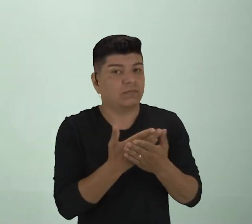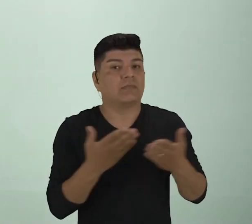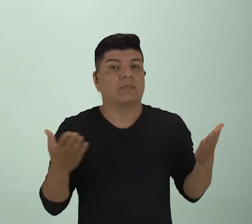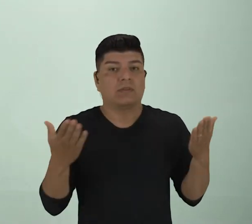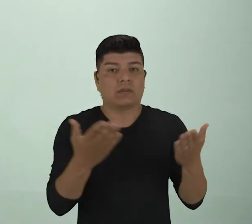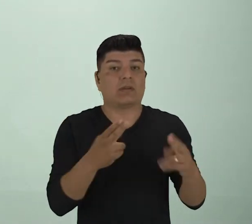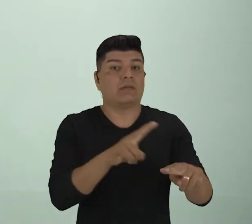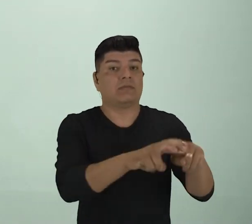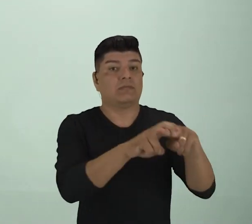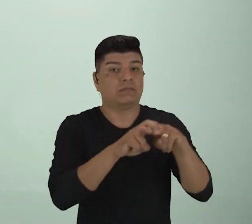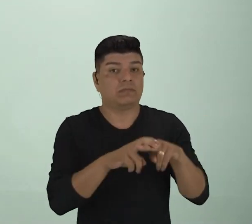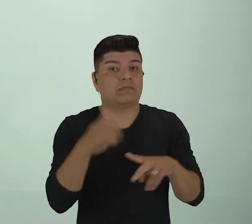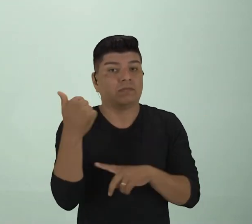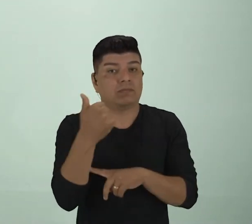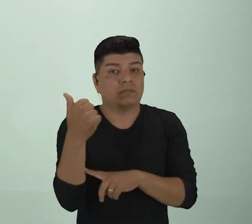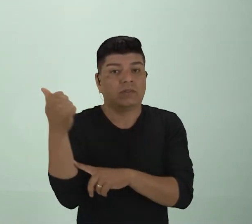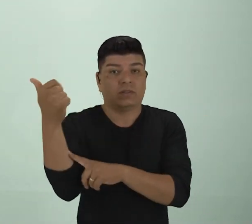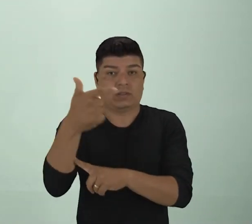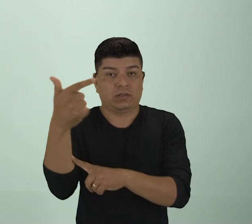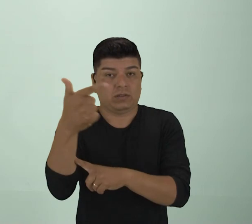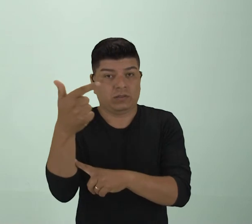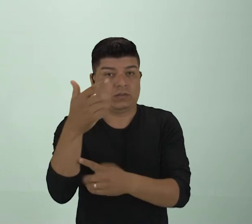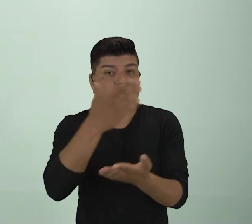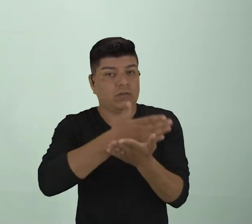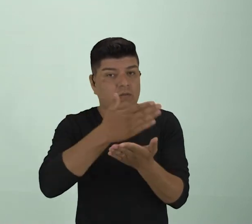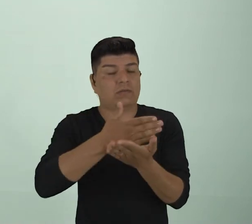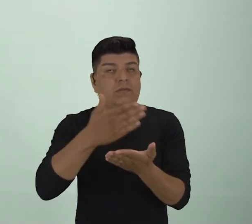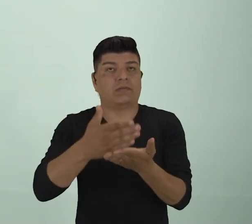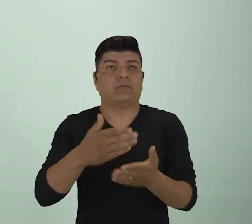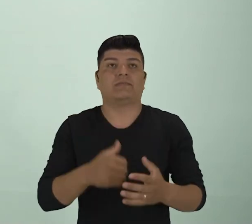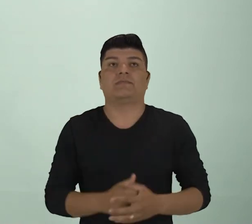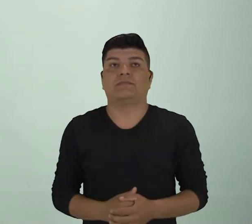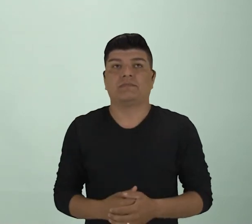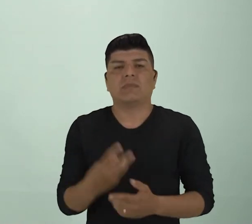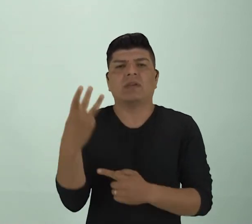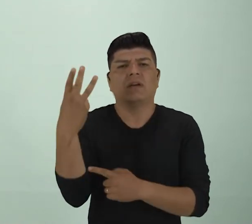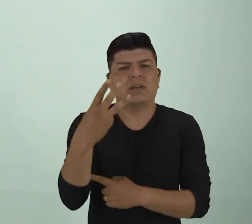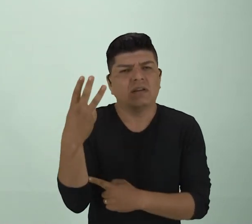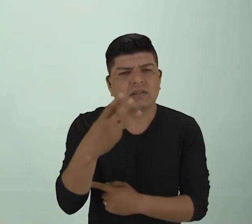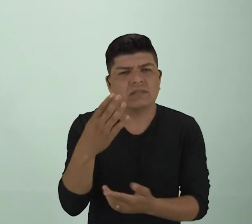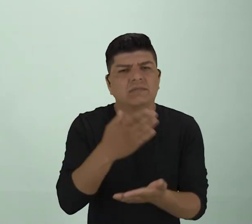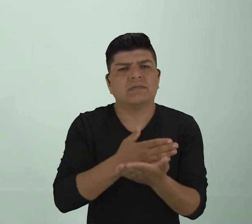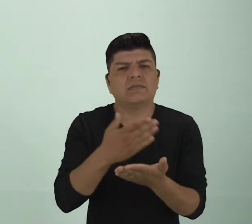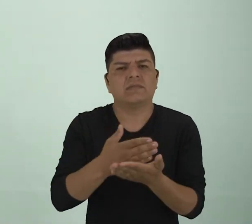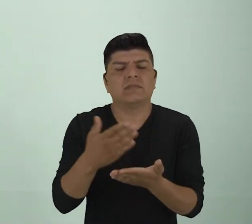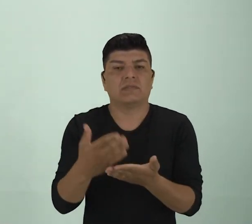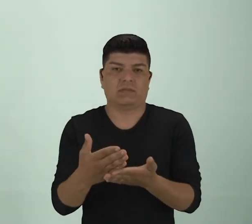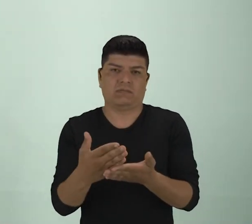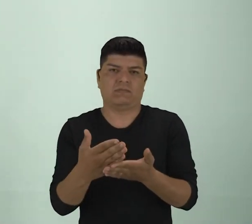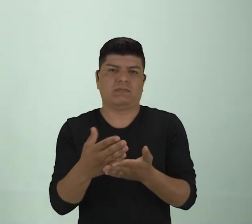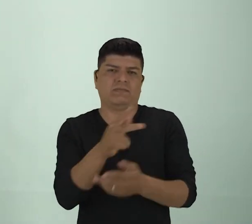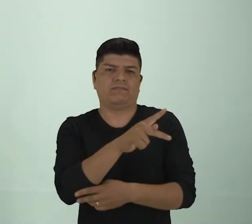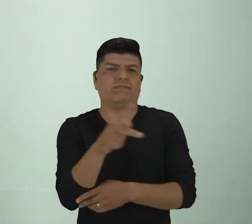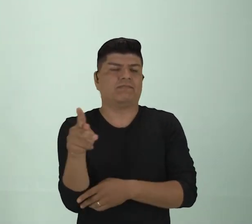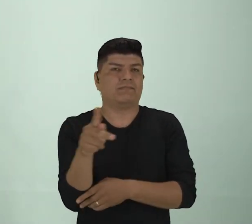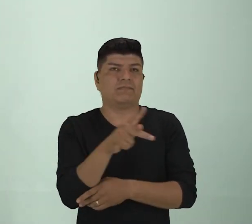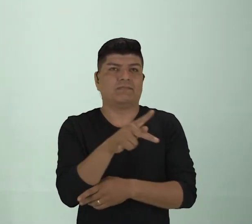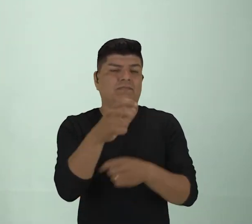Então, portanto, primeira e segunda fases. E a terceira, professora? O que a terceira nos